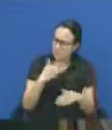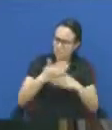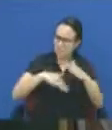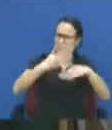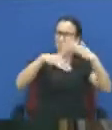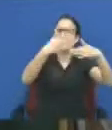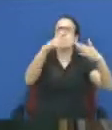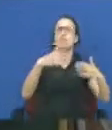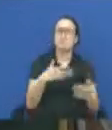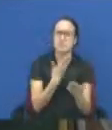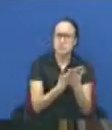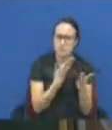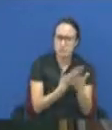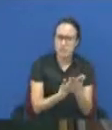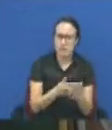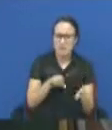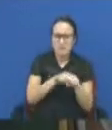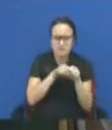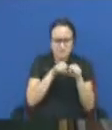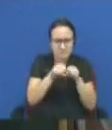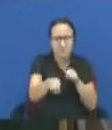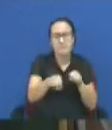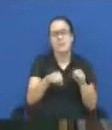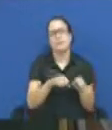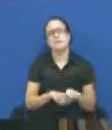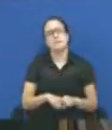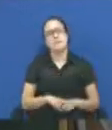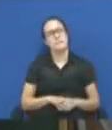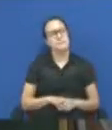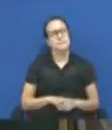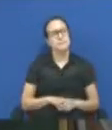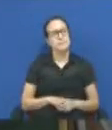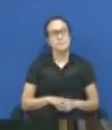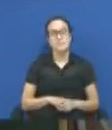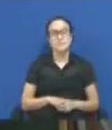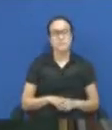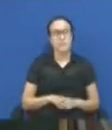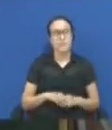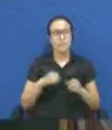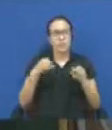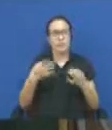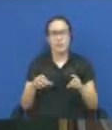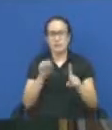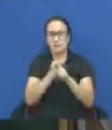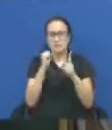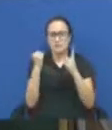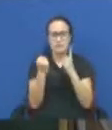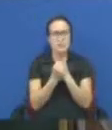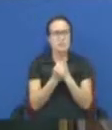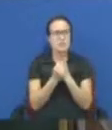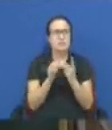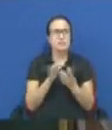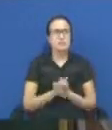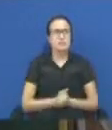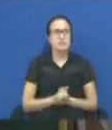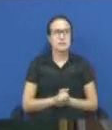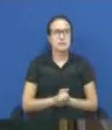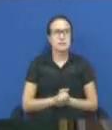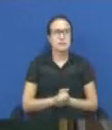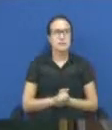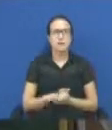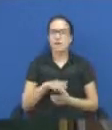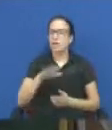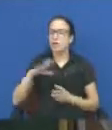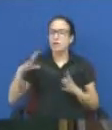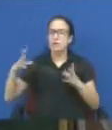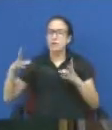habilidades. A gente coloca na sociedade uma dicotomia clara. E o senso comum diz isso, né? Eu prefiro que